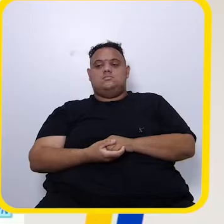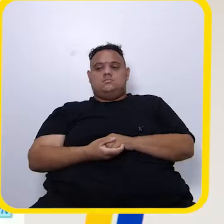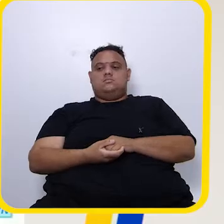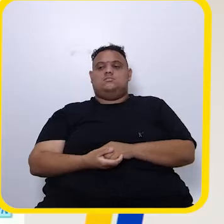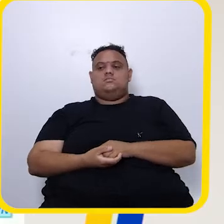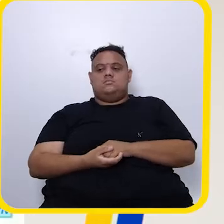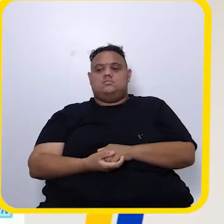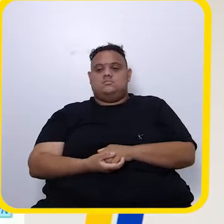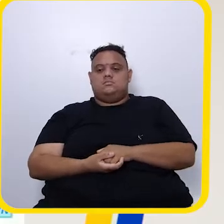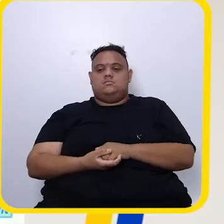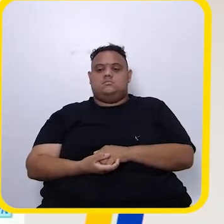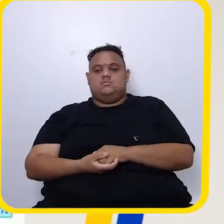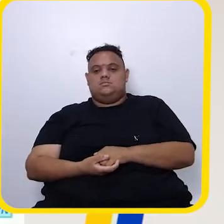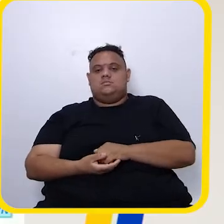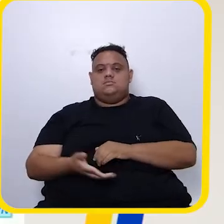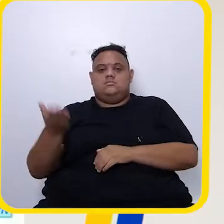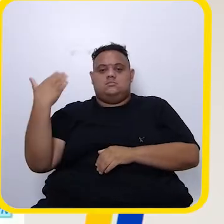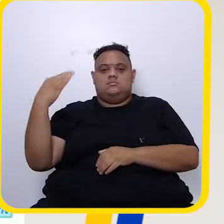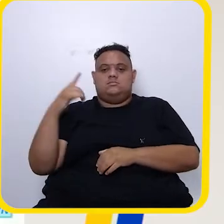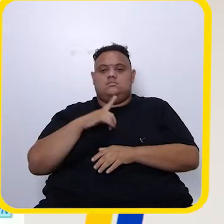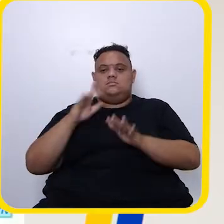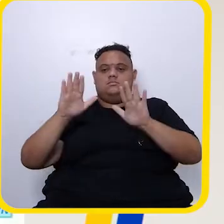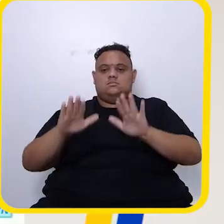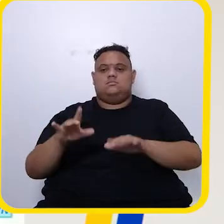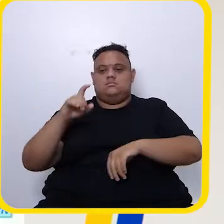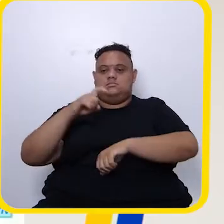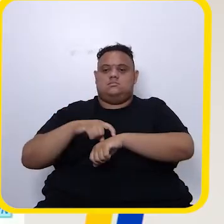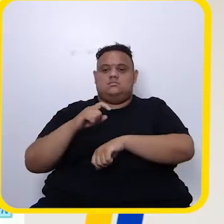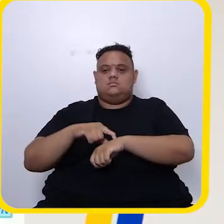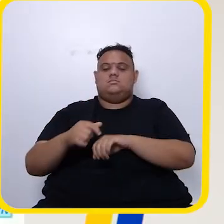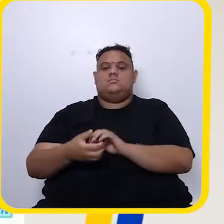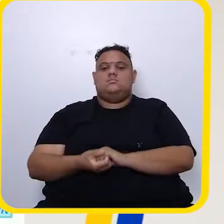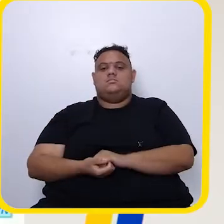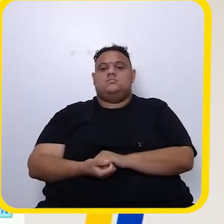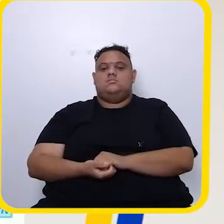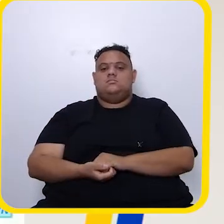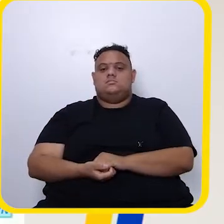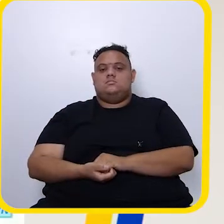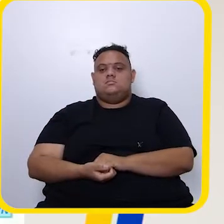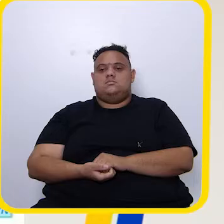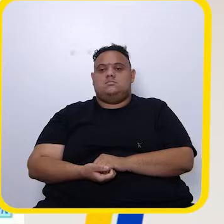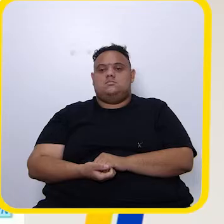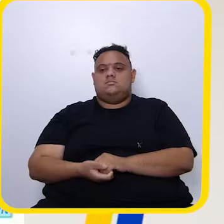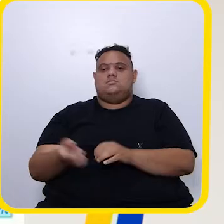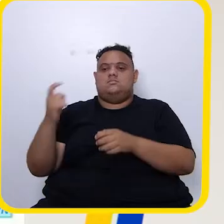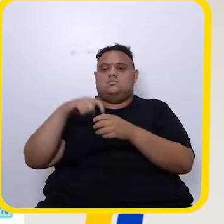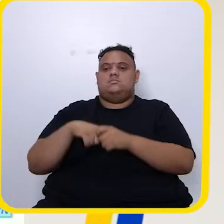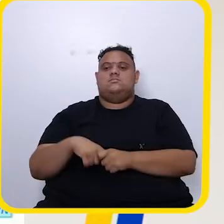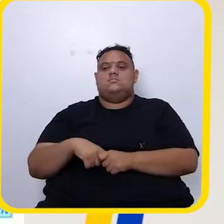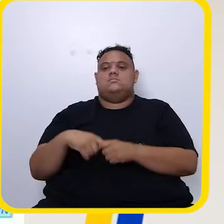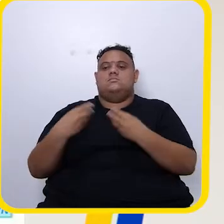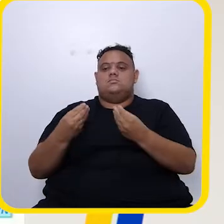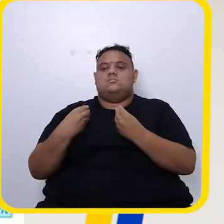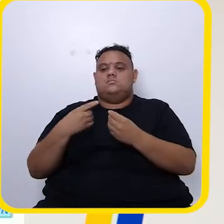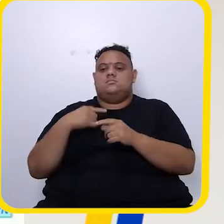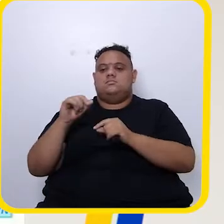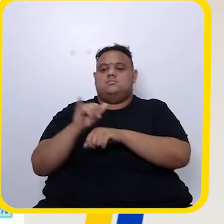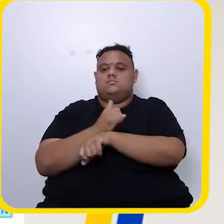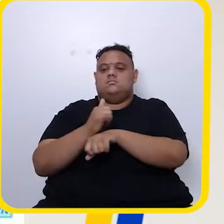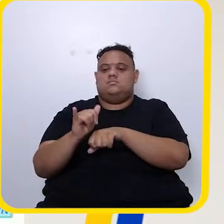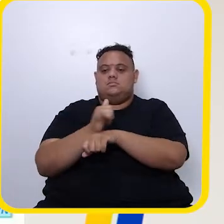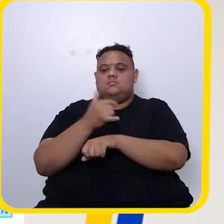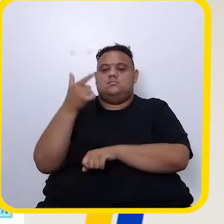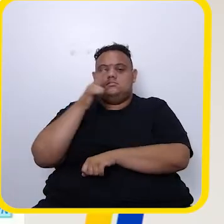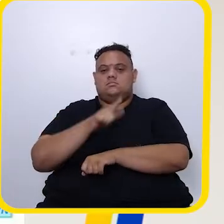cubanos, né, que tomaram o poder naquela época, eles ficaram por muito tempo, né, recuados, né,